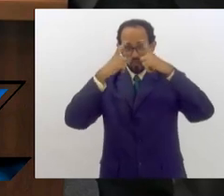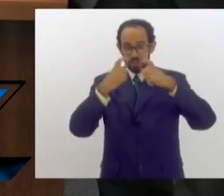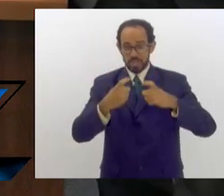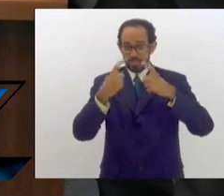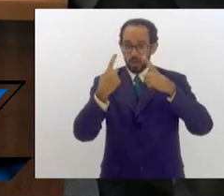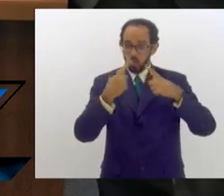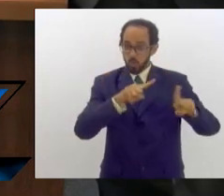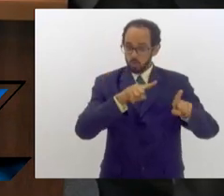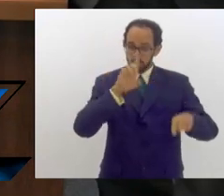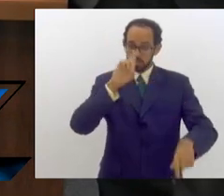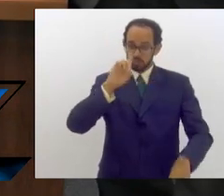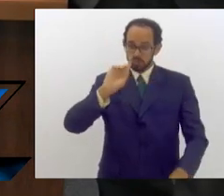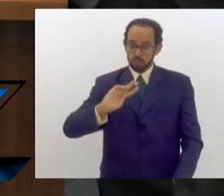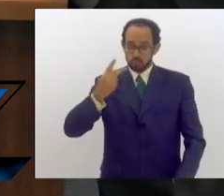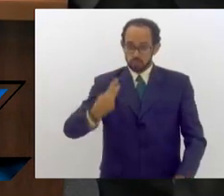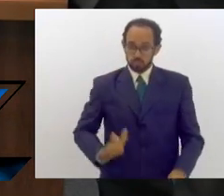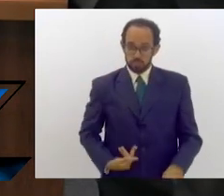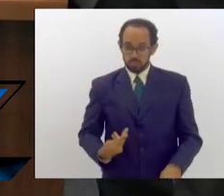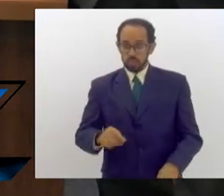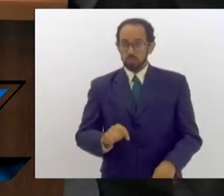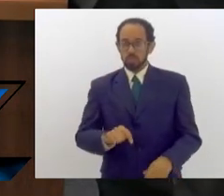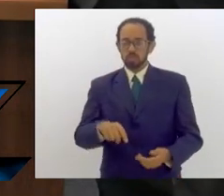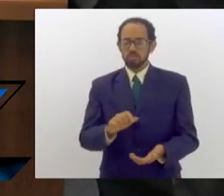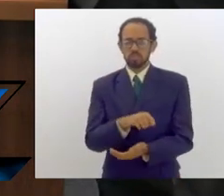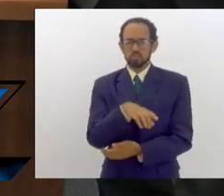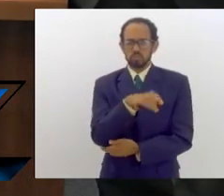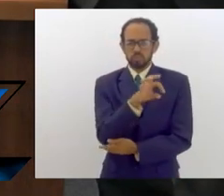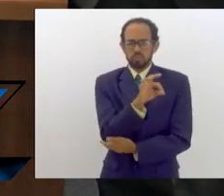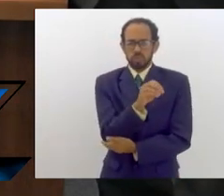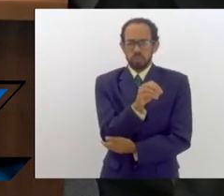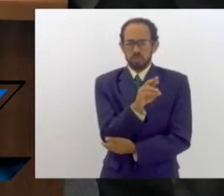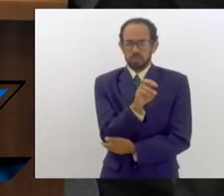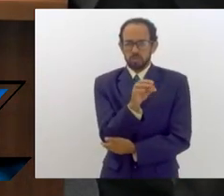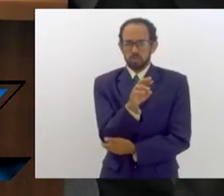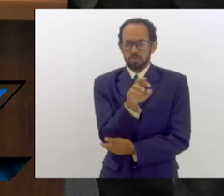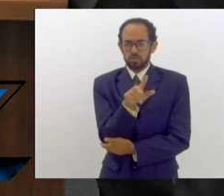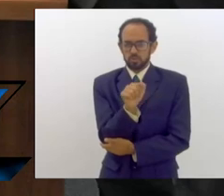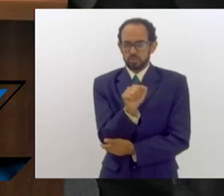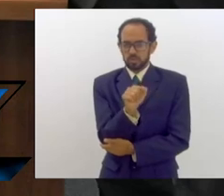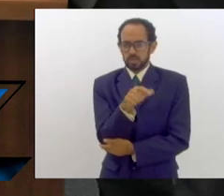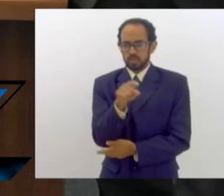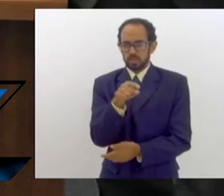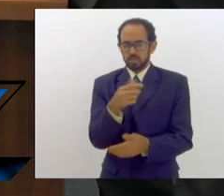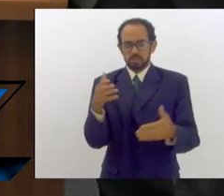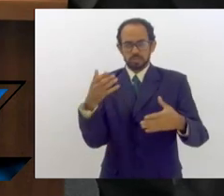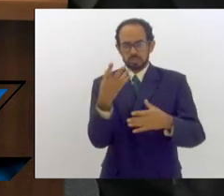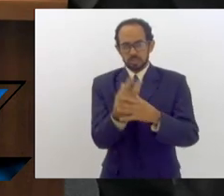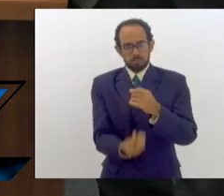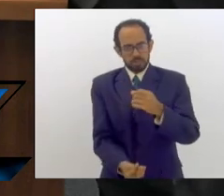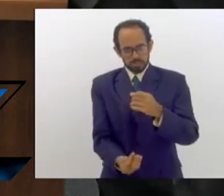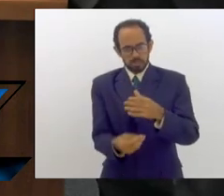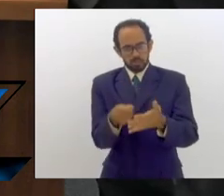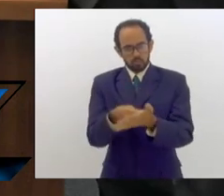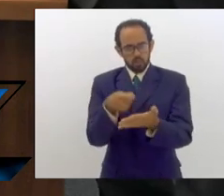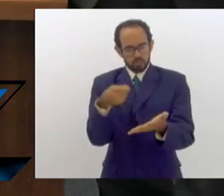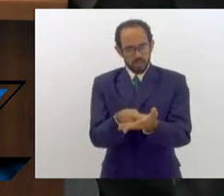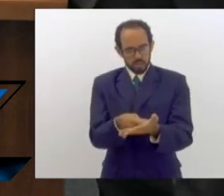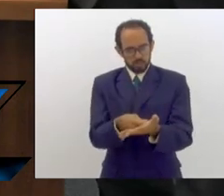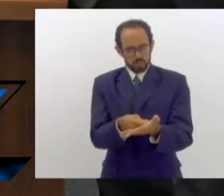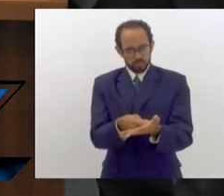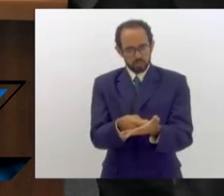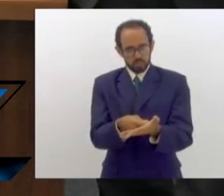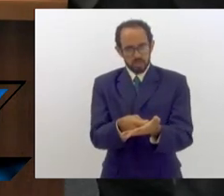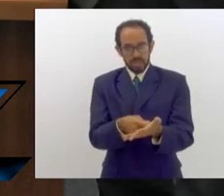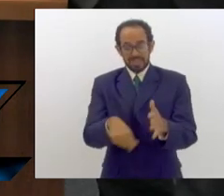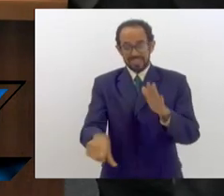tais como torturas assassinatos e desaparecimentos forçados dentre os crimes cometidos por